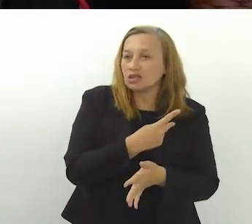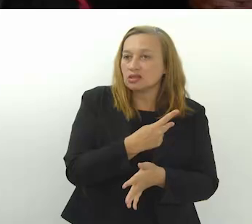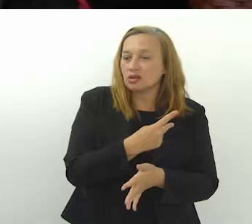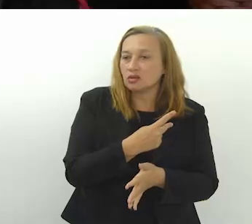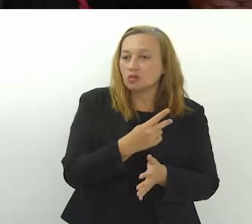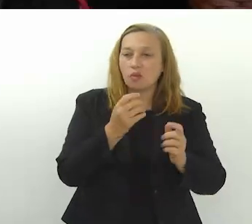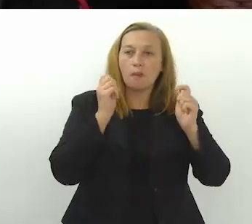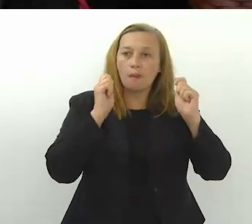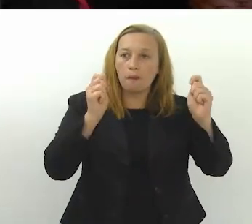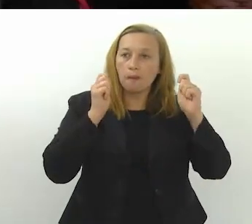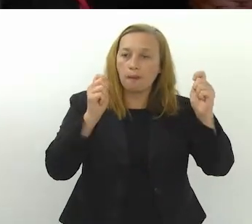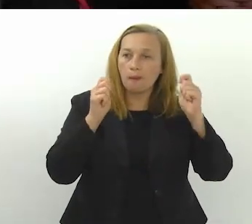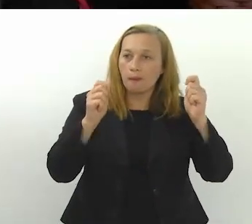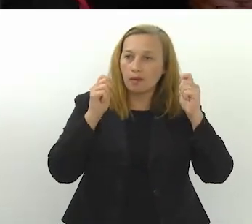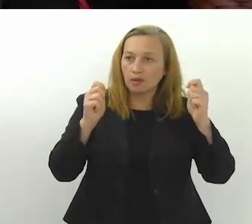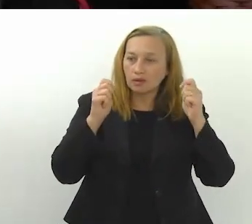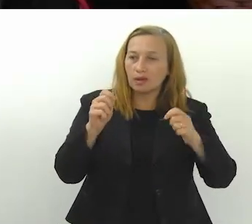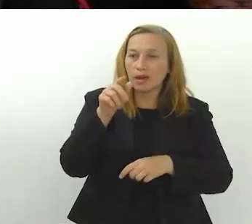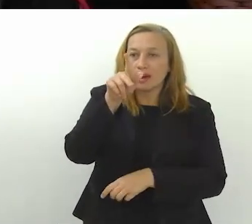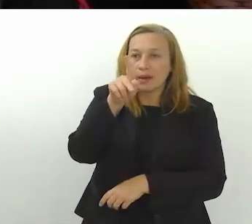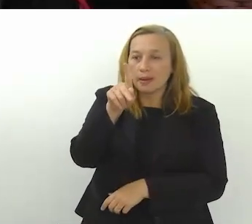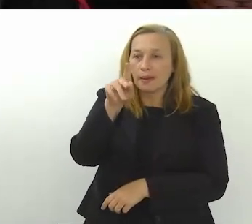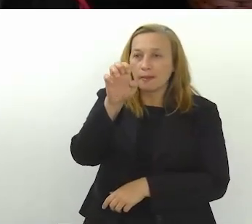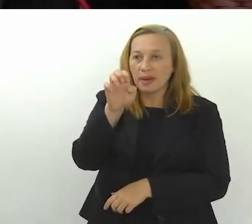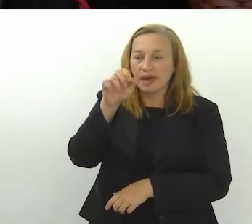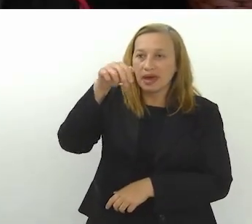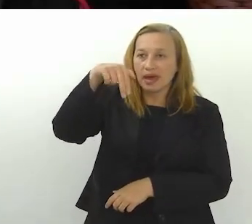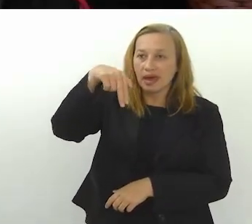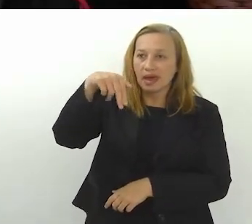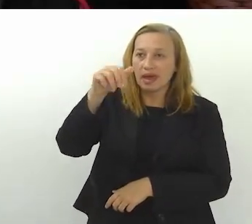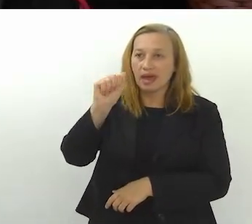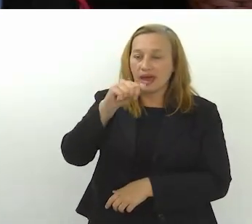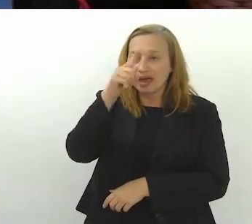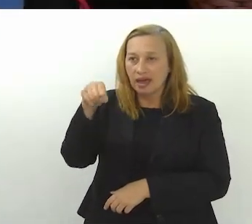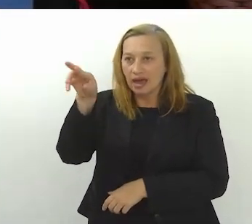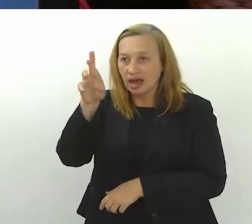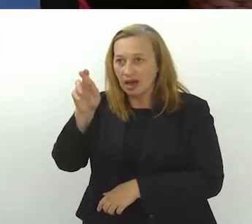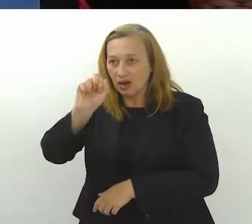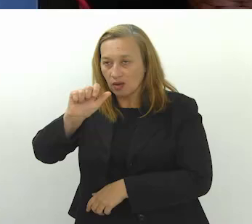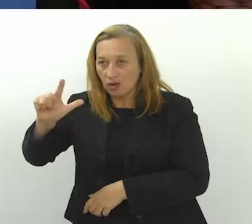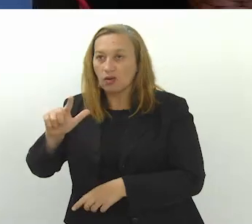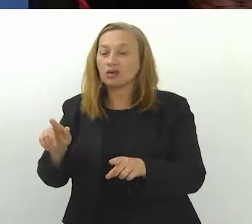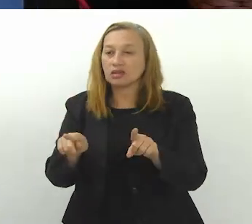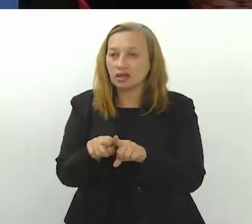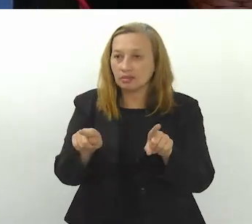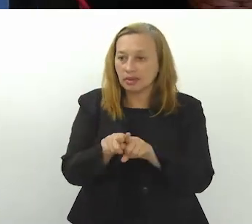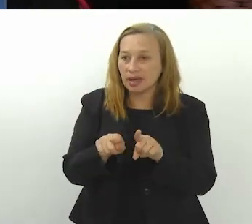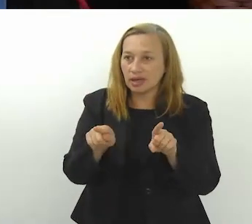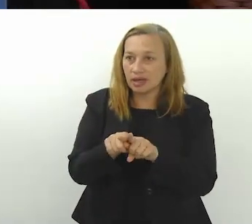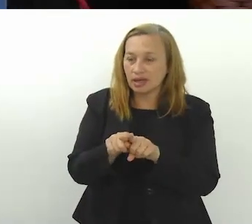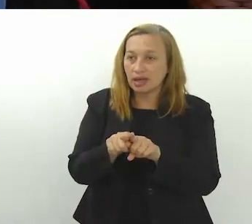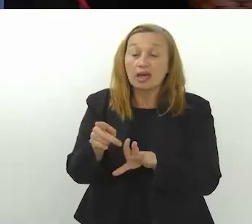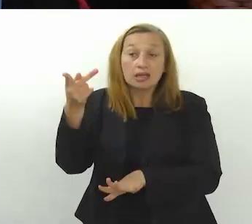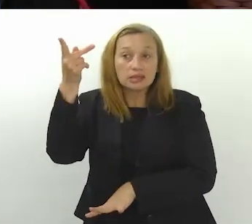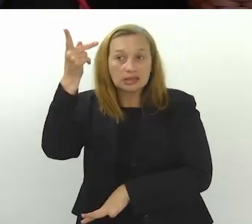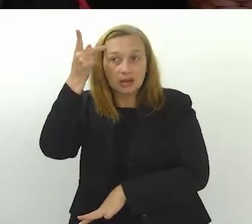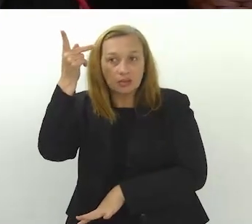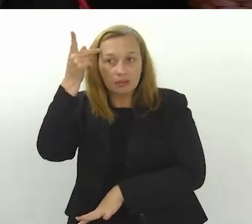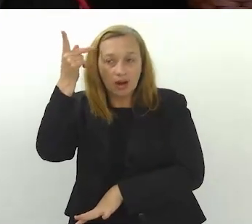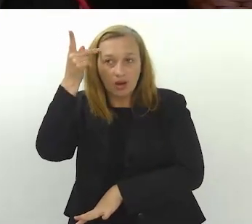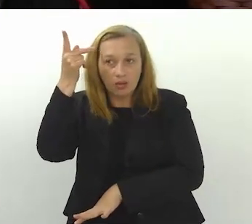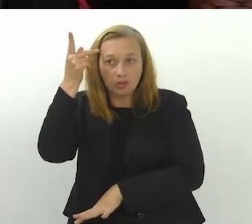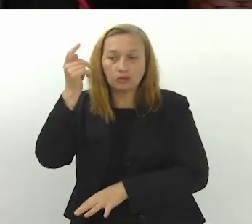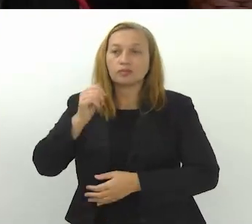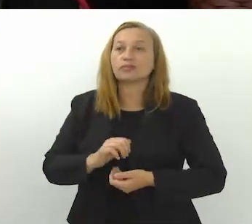pseudos torcedores do Peñarol, né? Lá na Praia do Pontal, no Recreio, do que aconteceu também em Mairiporã, né? Ali